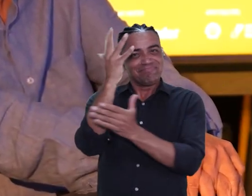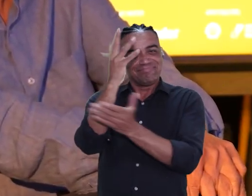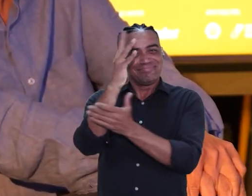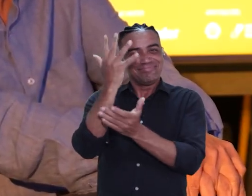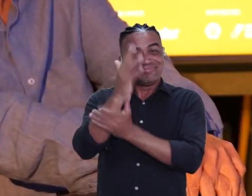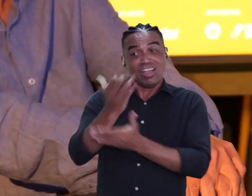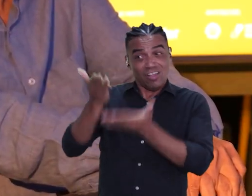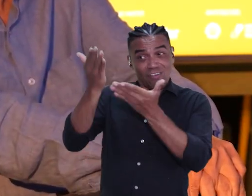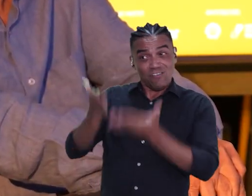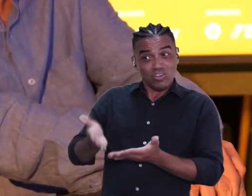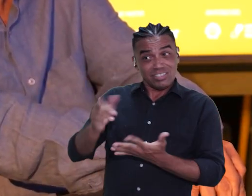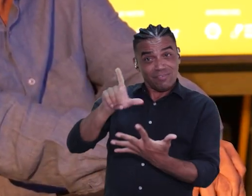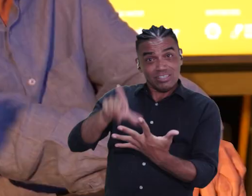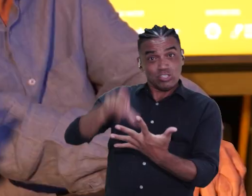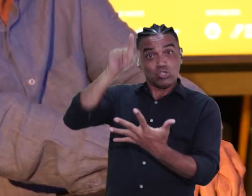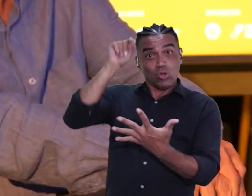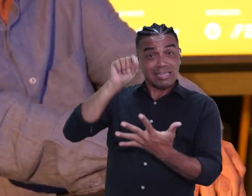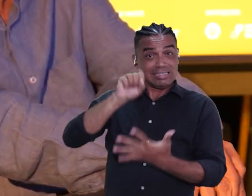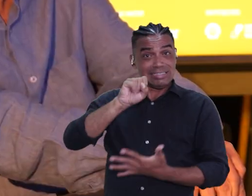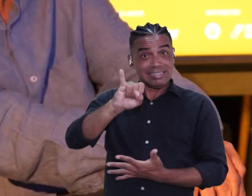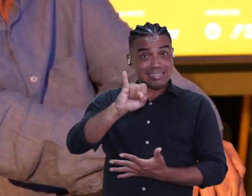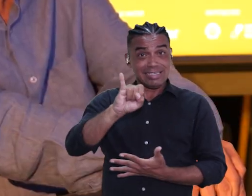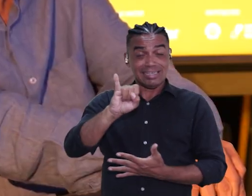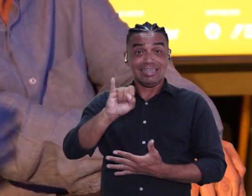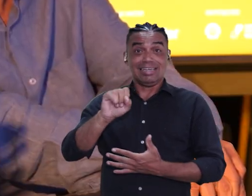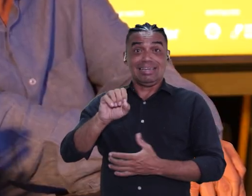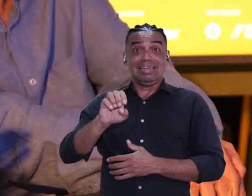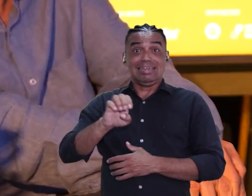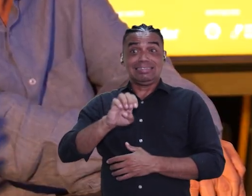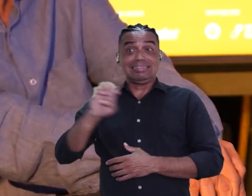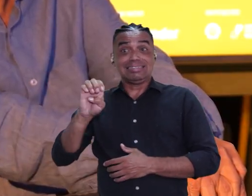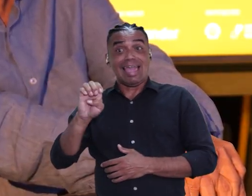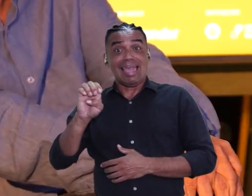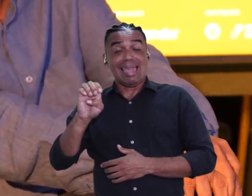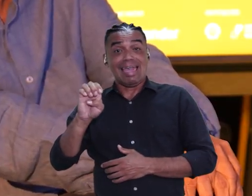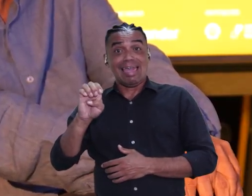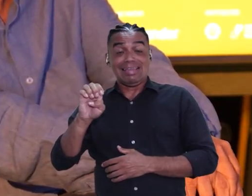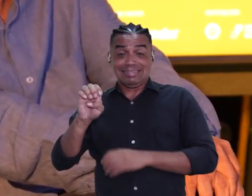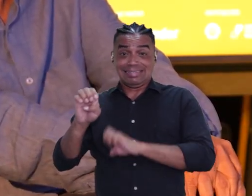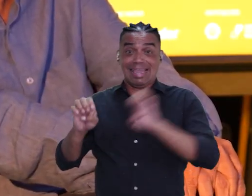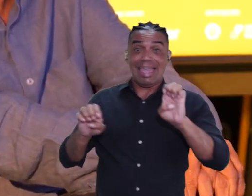Vou deixar para vocês decidirem se vocês dobram à esquerda ou à direita.